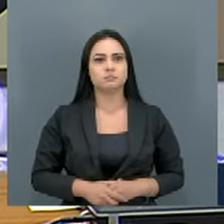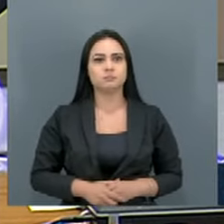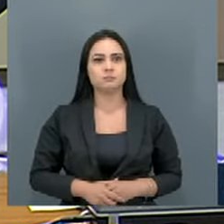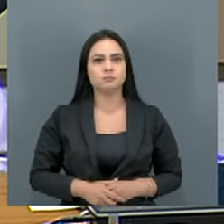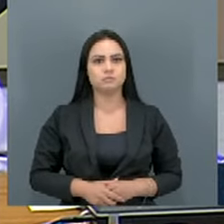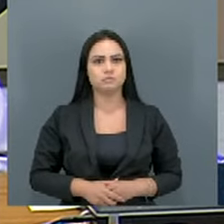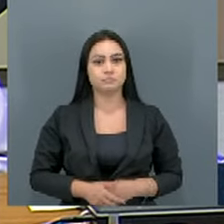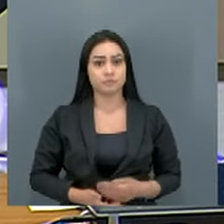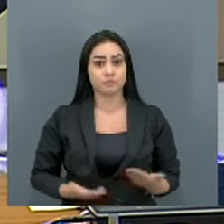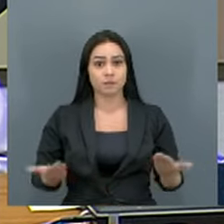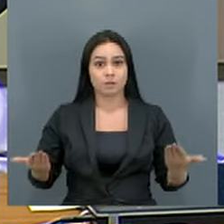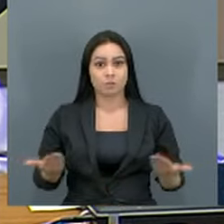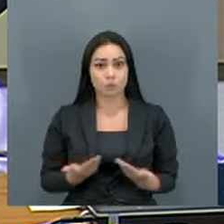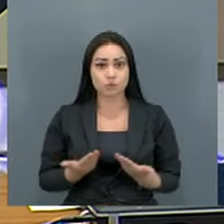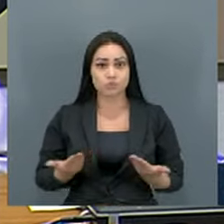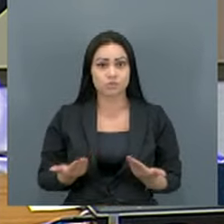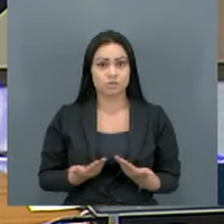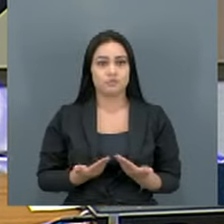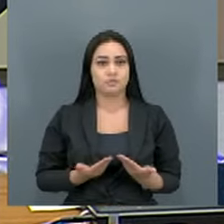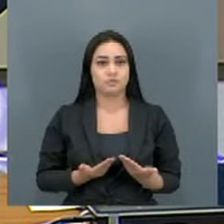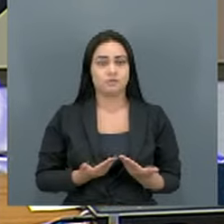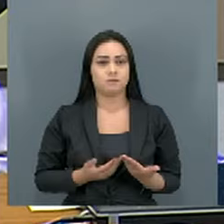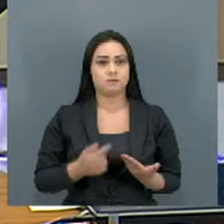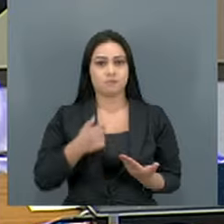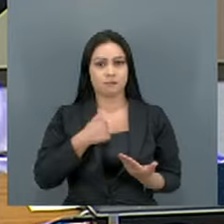É hoje, agora, que